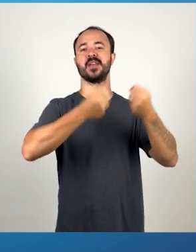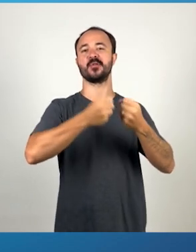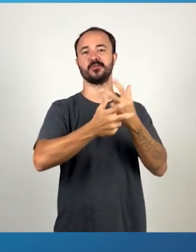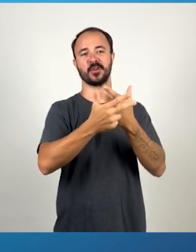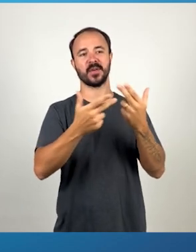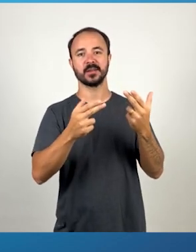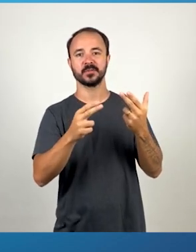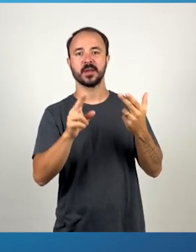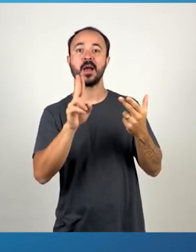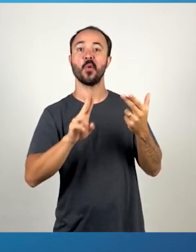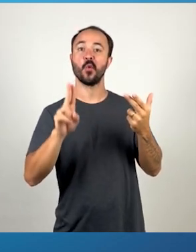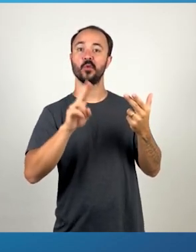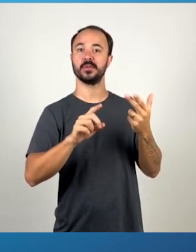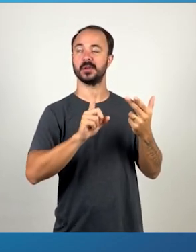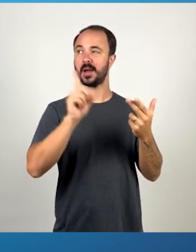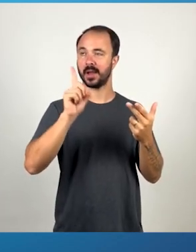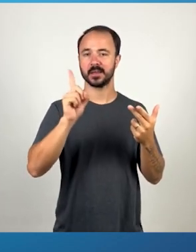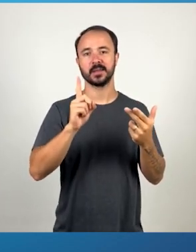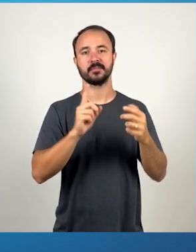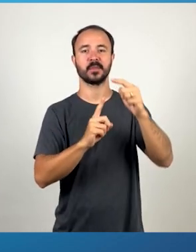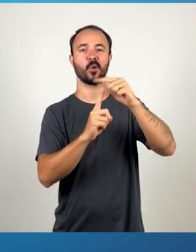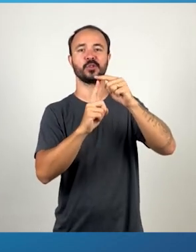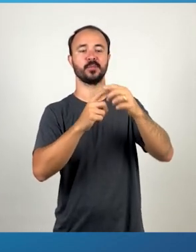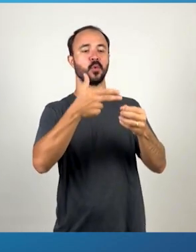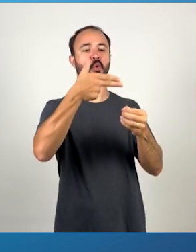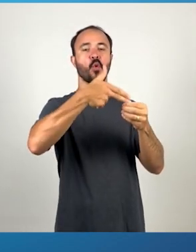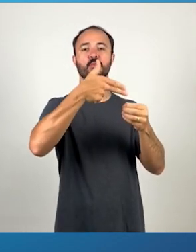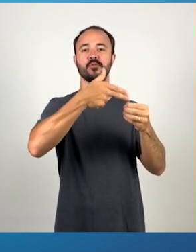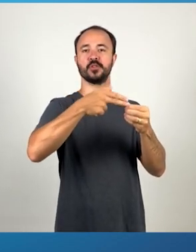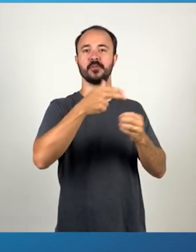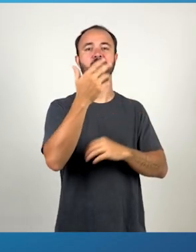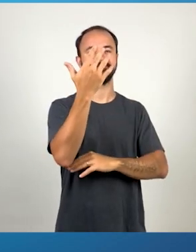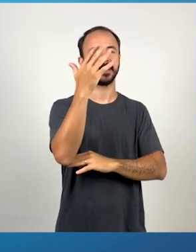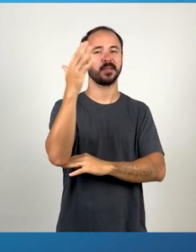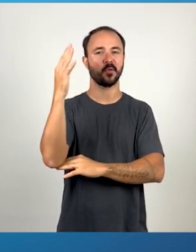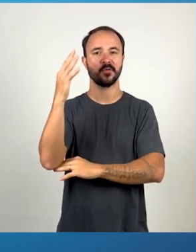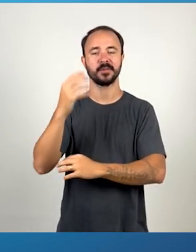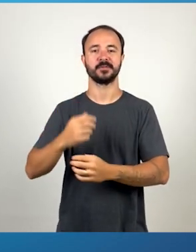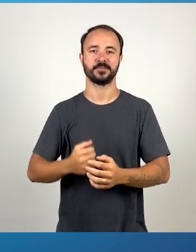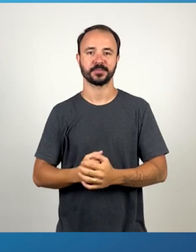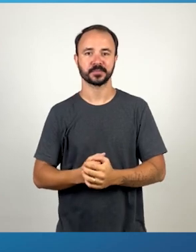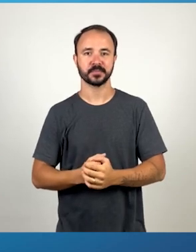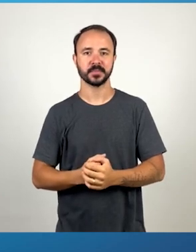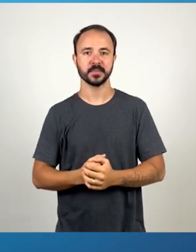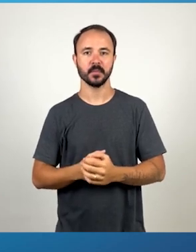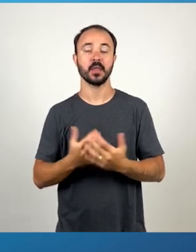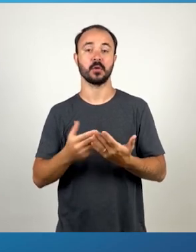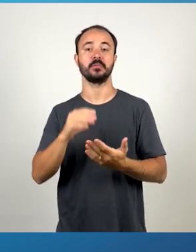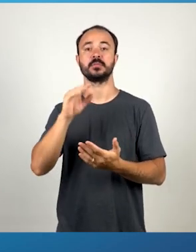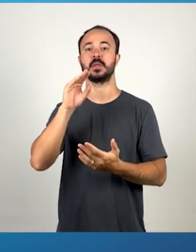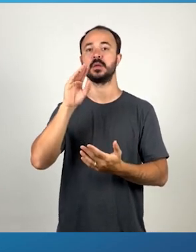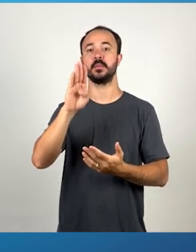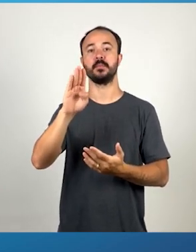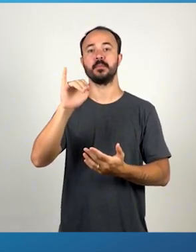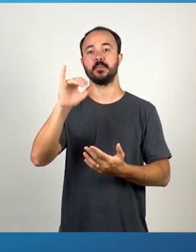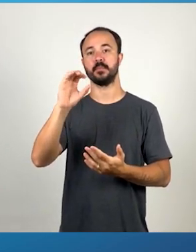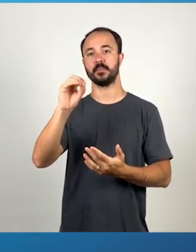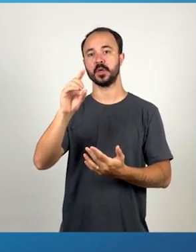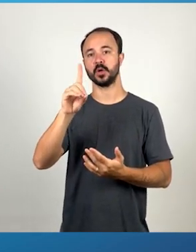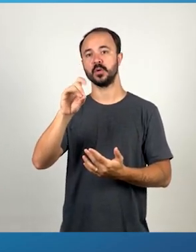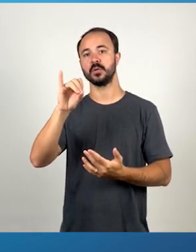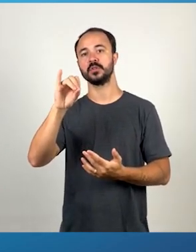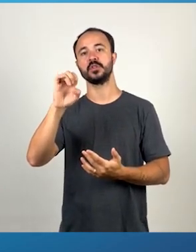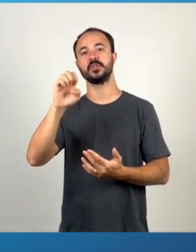né, na utilização desse tipo de combustível aí. Já o biodiesel, ele trata-se de um líquido produzido a partir